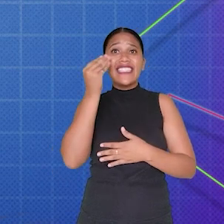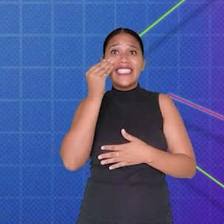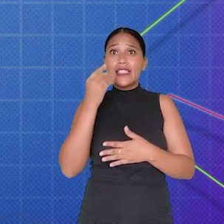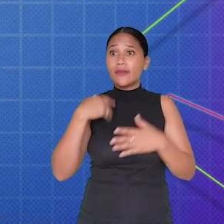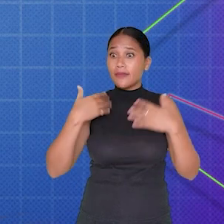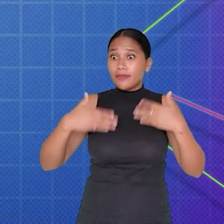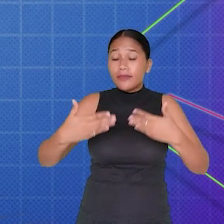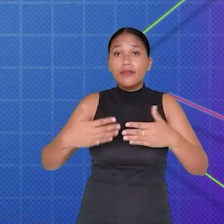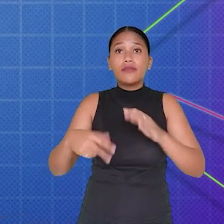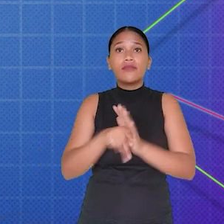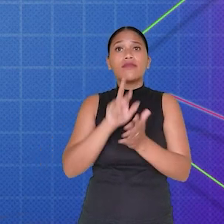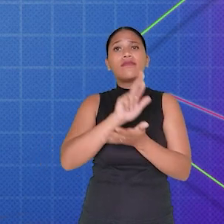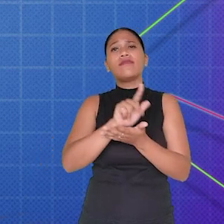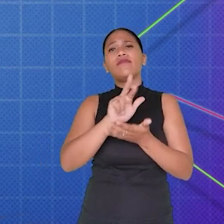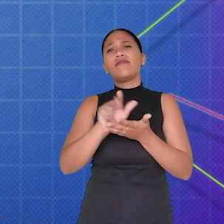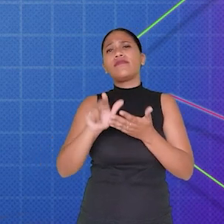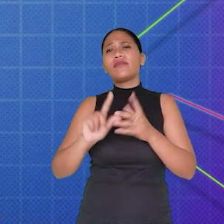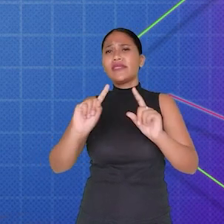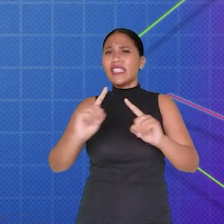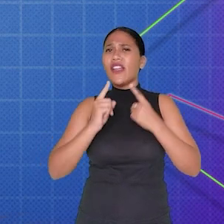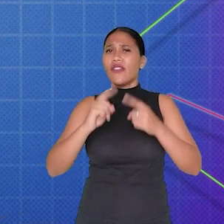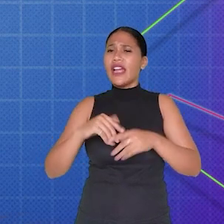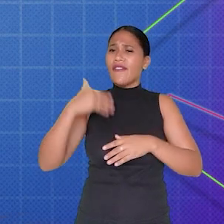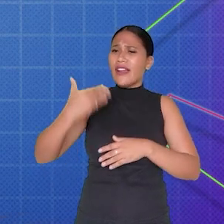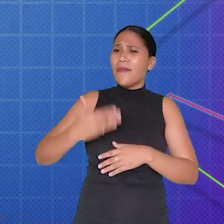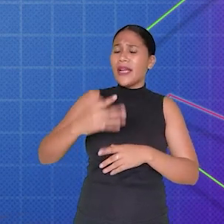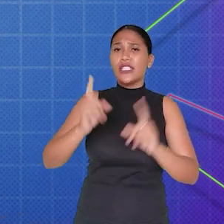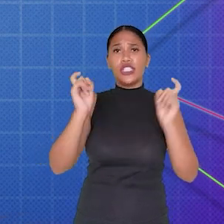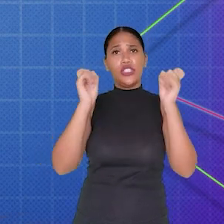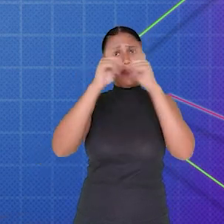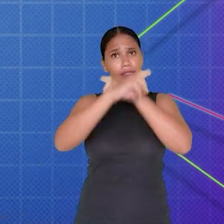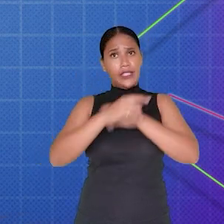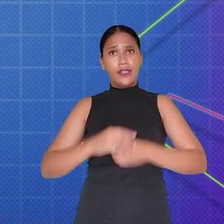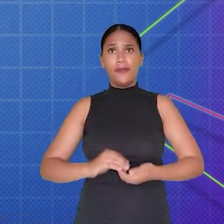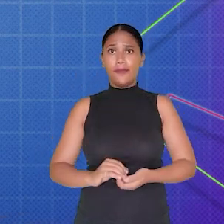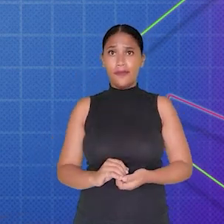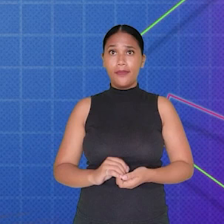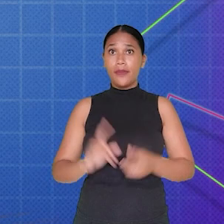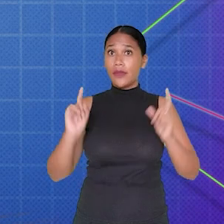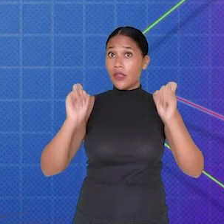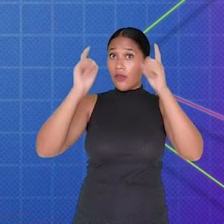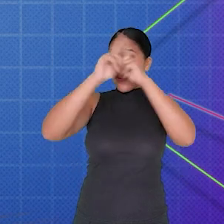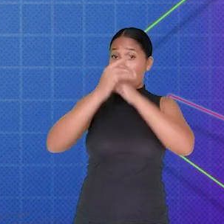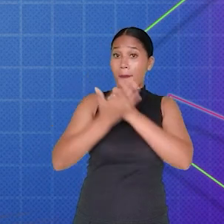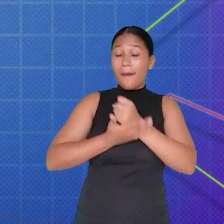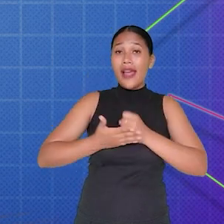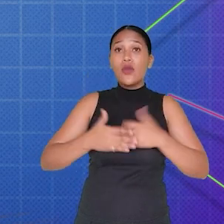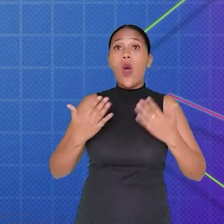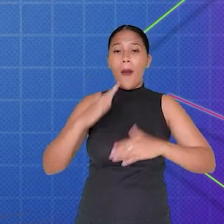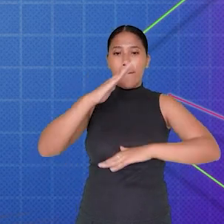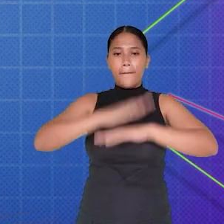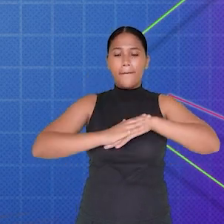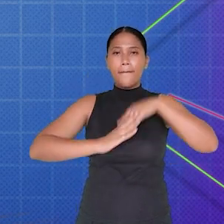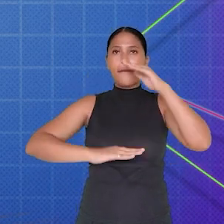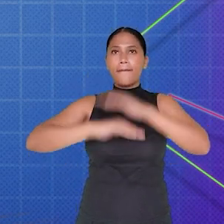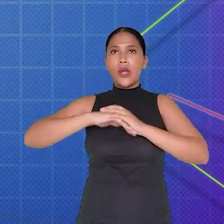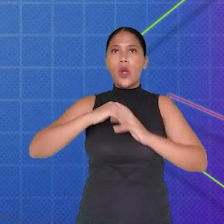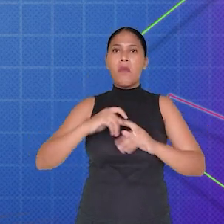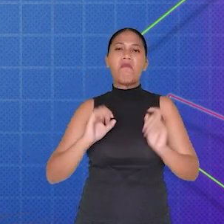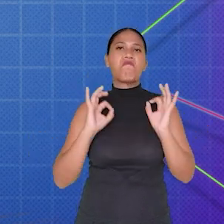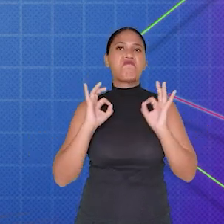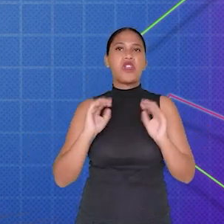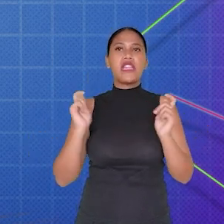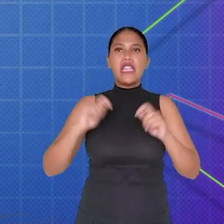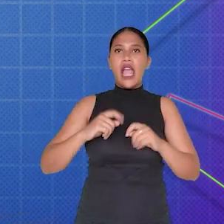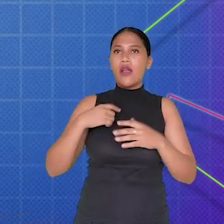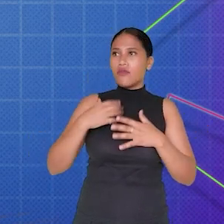é testar a habilidade e precisão do jogador em uma série de desafios cada vez mais difíceis. A dificuldade baseada em habilidades